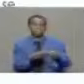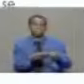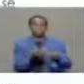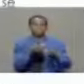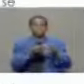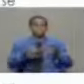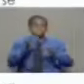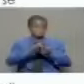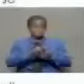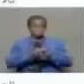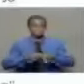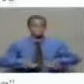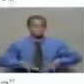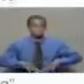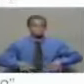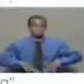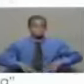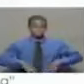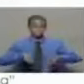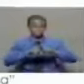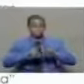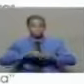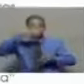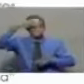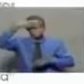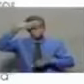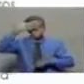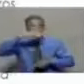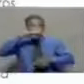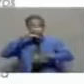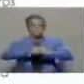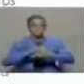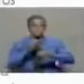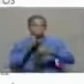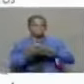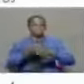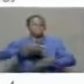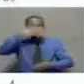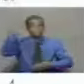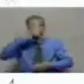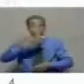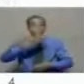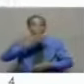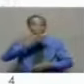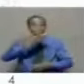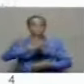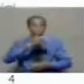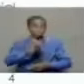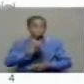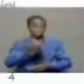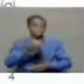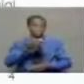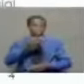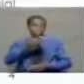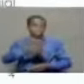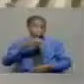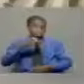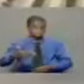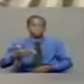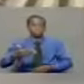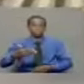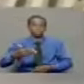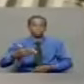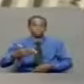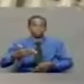e dos bens apreendidos nos dias 11:17 de fevereiro de 2020 nomeadamente